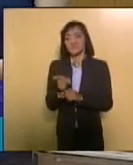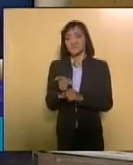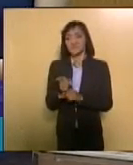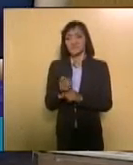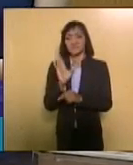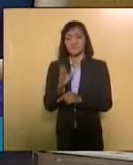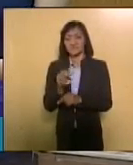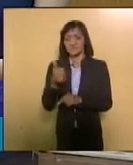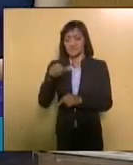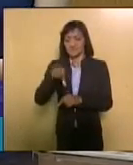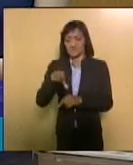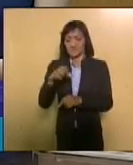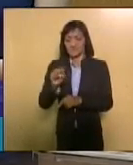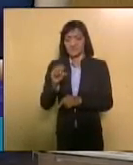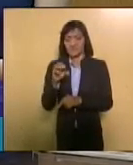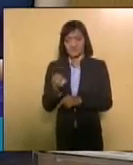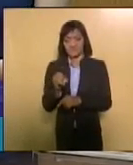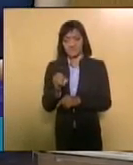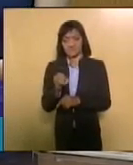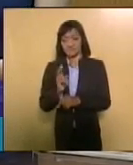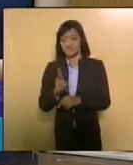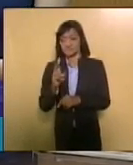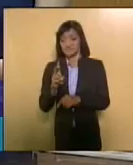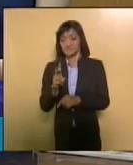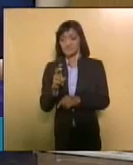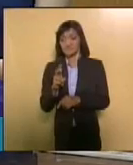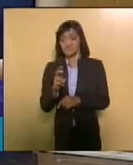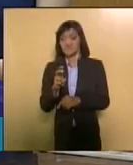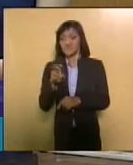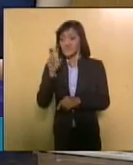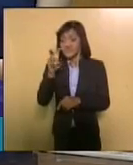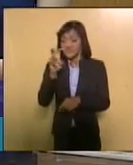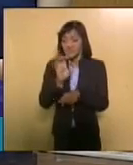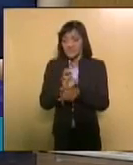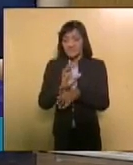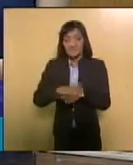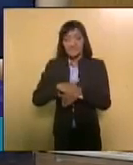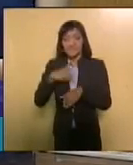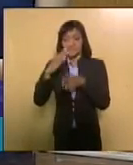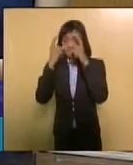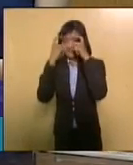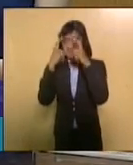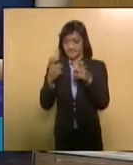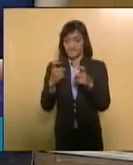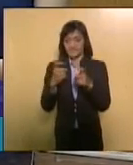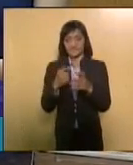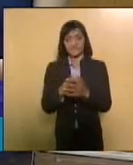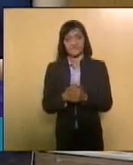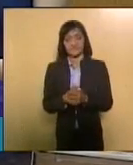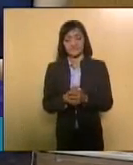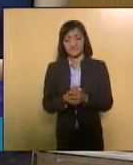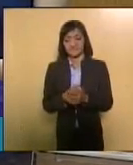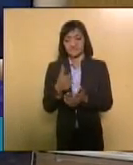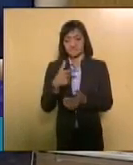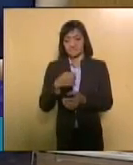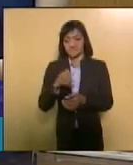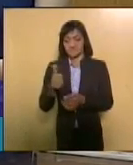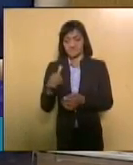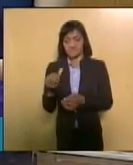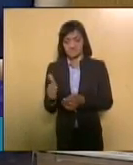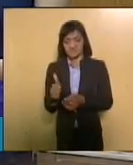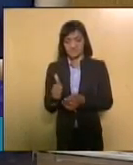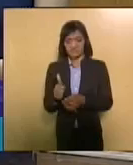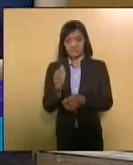1980 nunca tinha saído da lista dos cinco mais violentos do Brasil era sempre o segundo mais violante do Brasil em 2011 foi